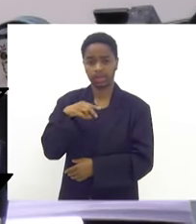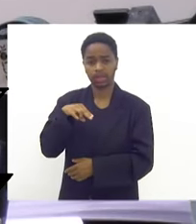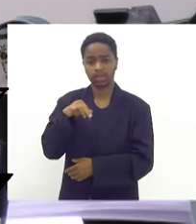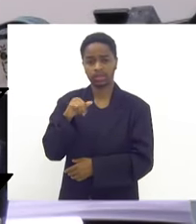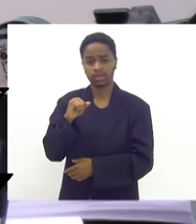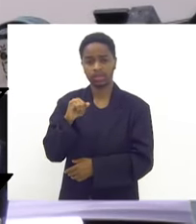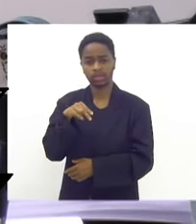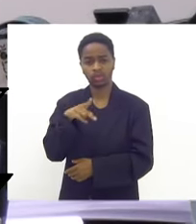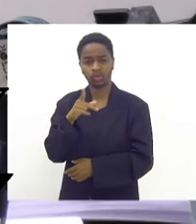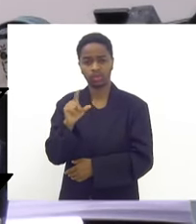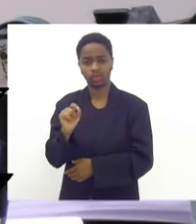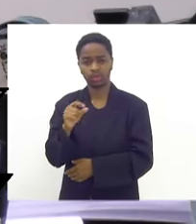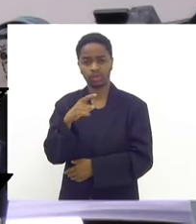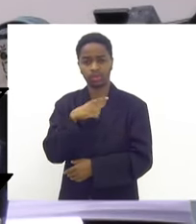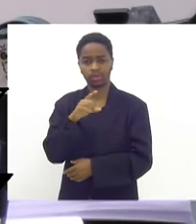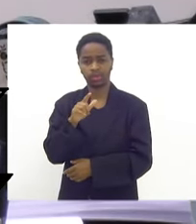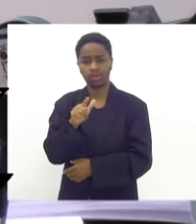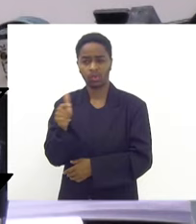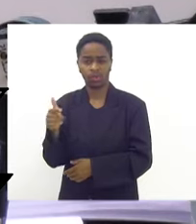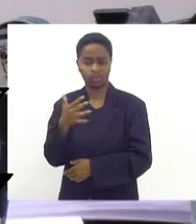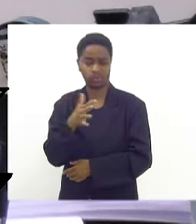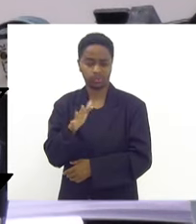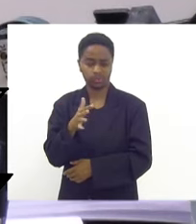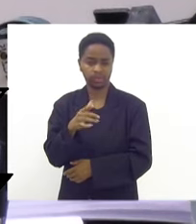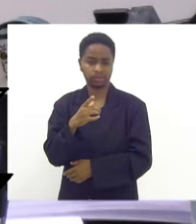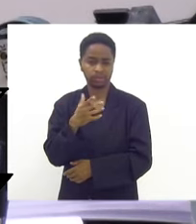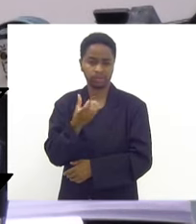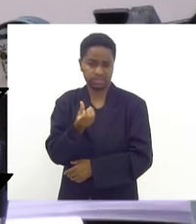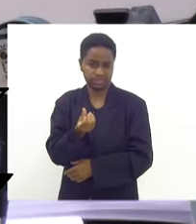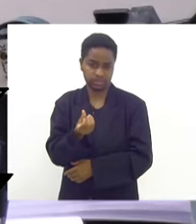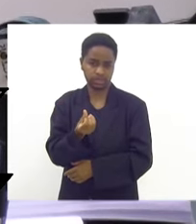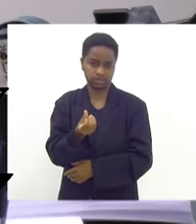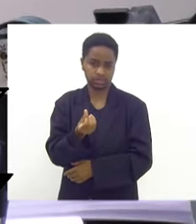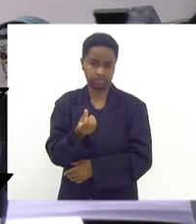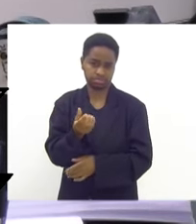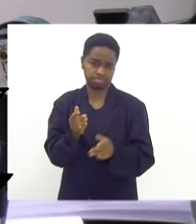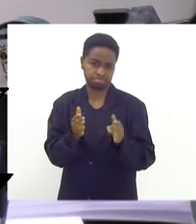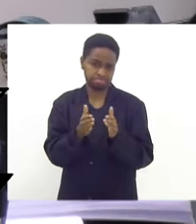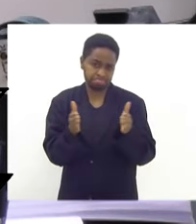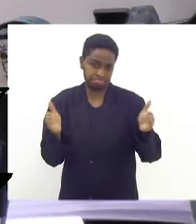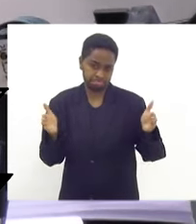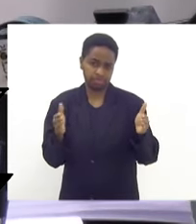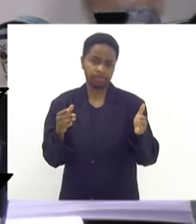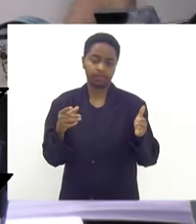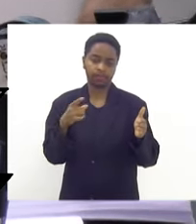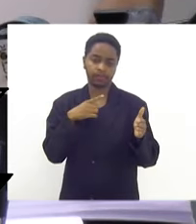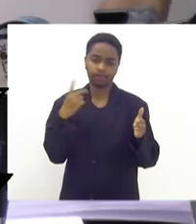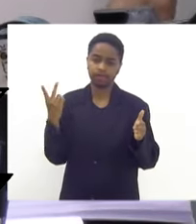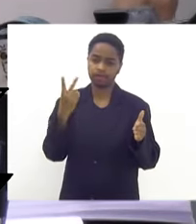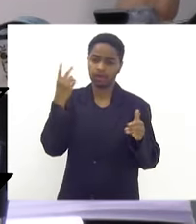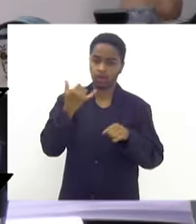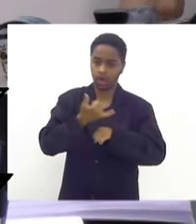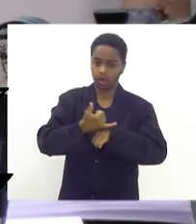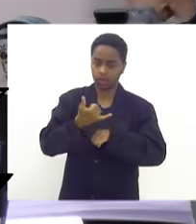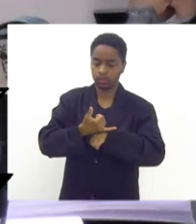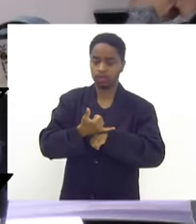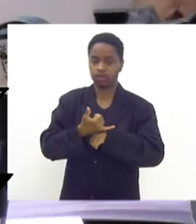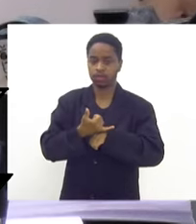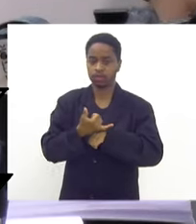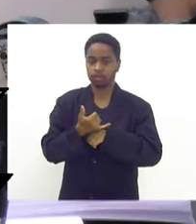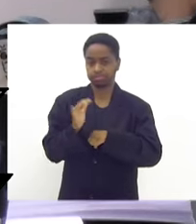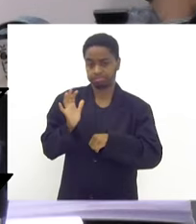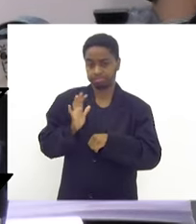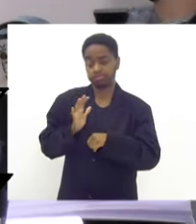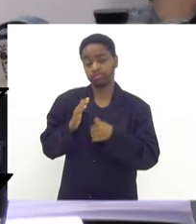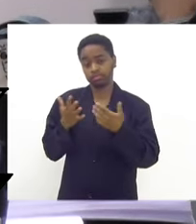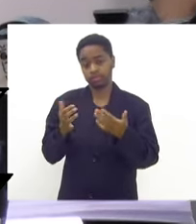alumínio cobre cin seis embarcações na verdade essas seis embarcações que era de médio porte que tinha valor agregado de alumínio de ferro e isso fez com